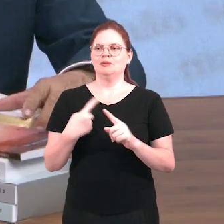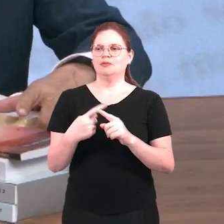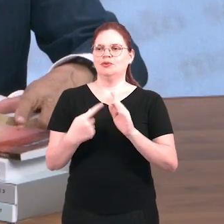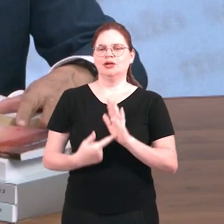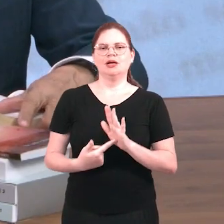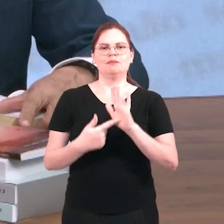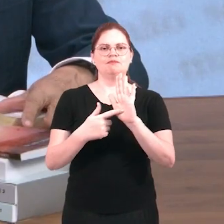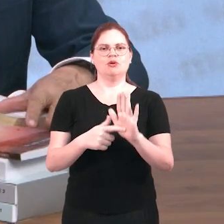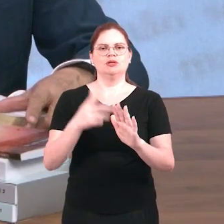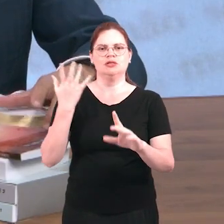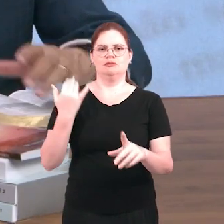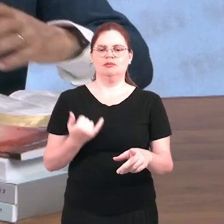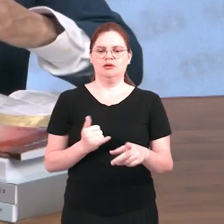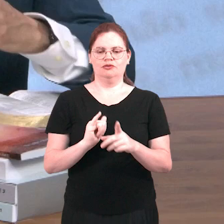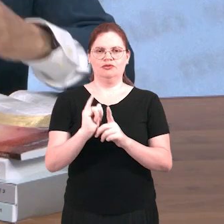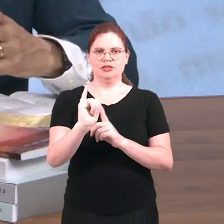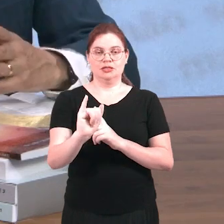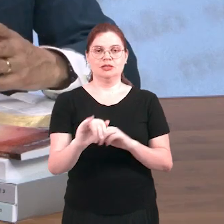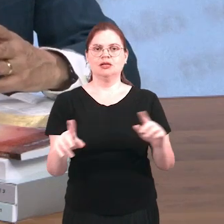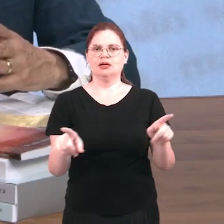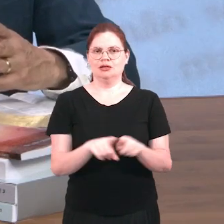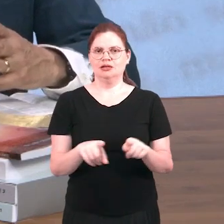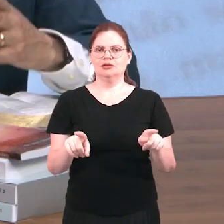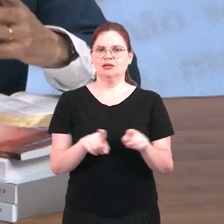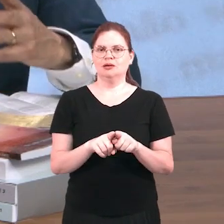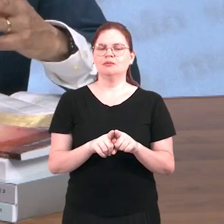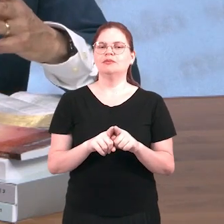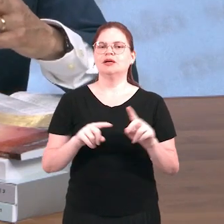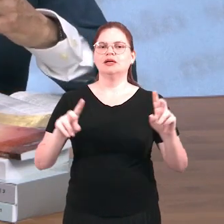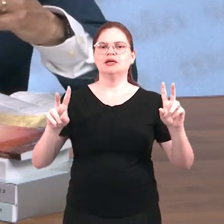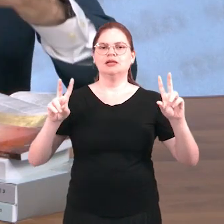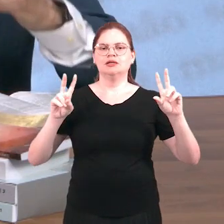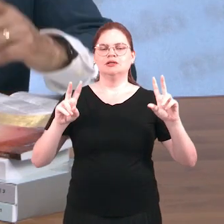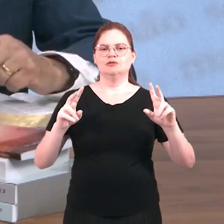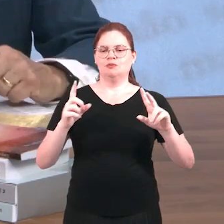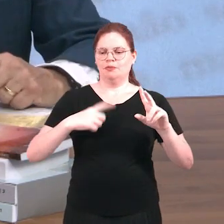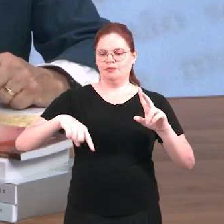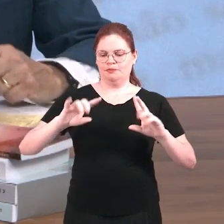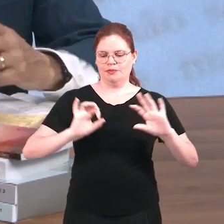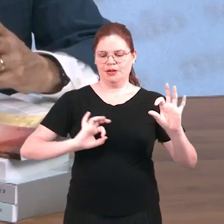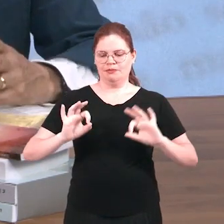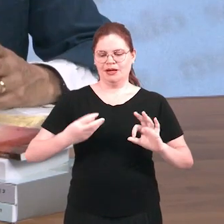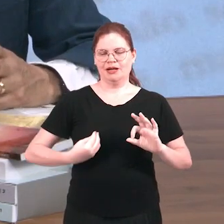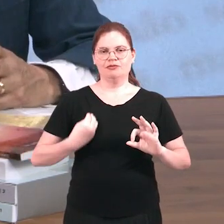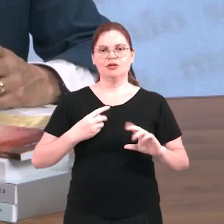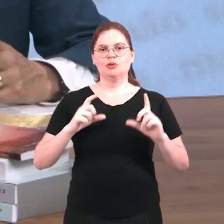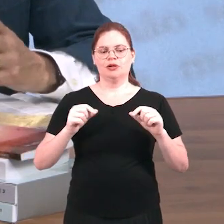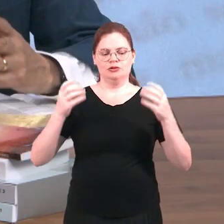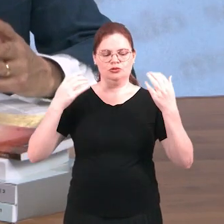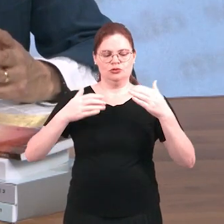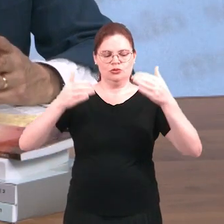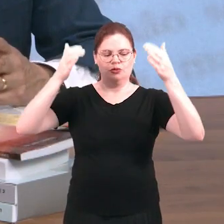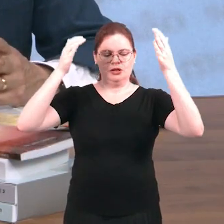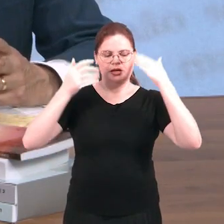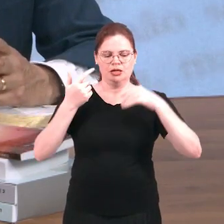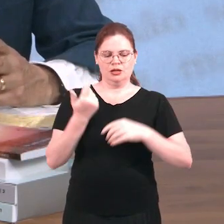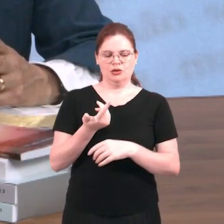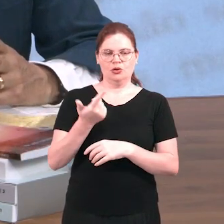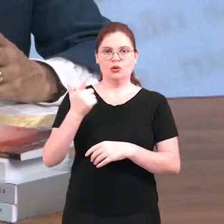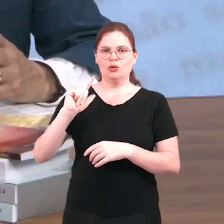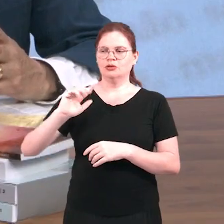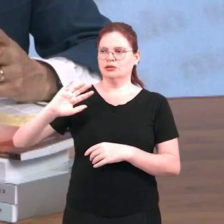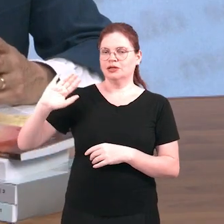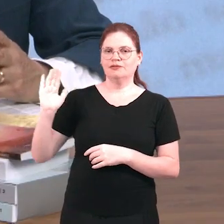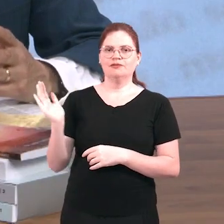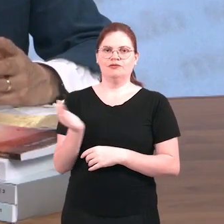antecipa profeticamente e nos prepara para a vinda de outro rei que reinaria não apenas